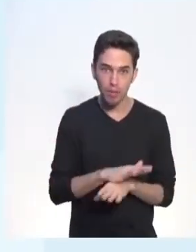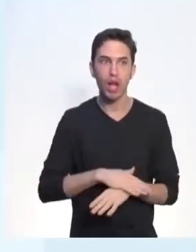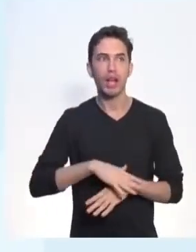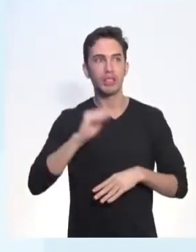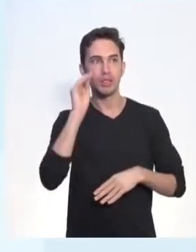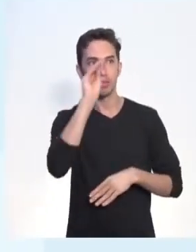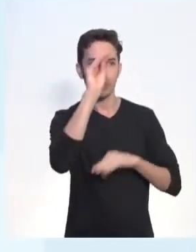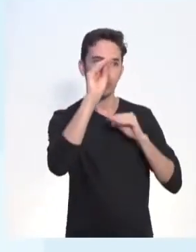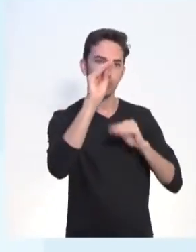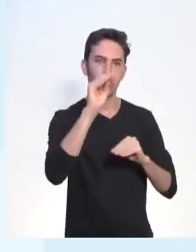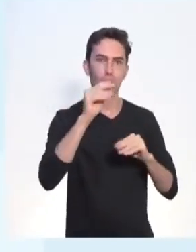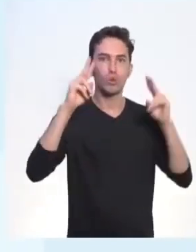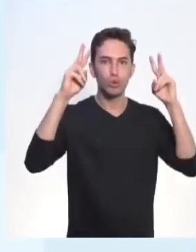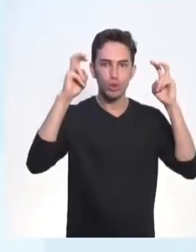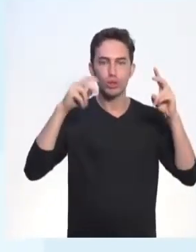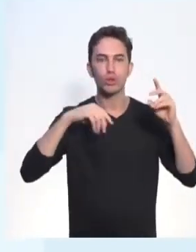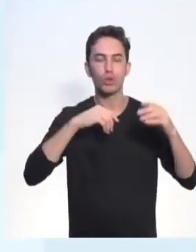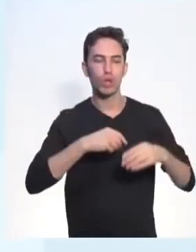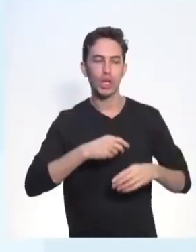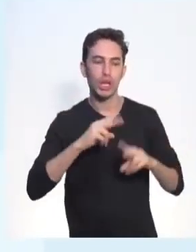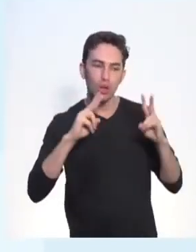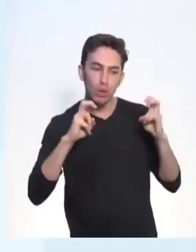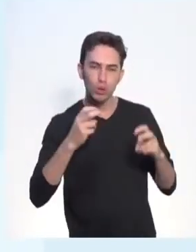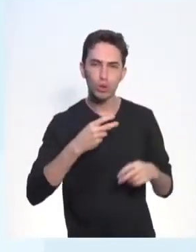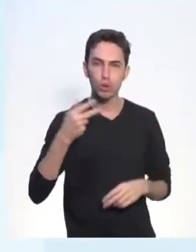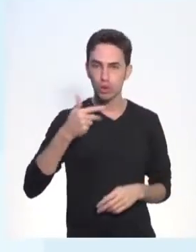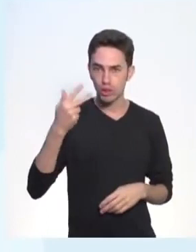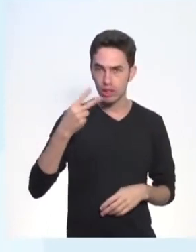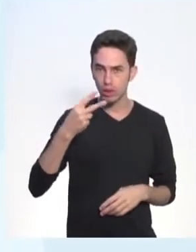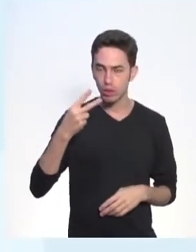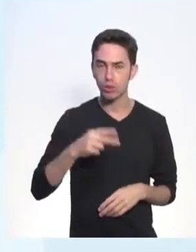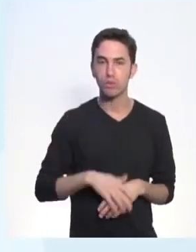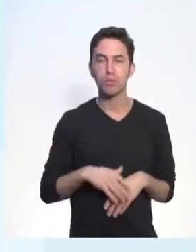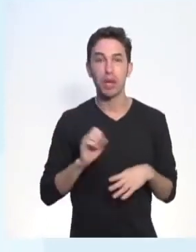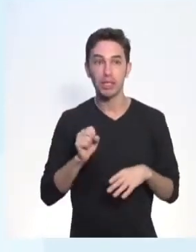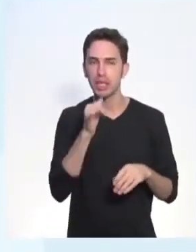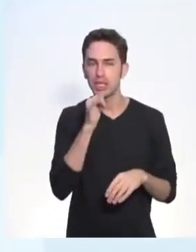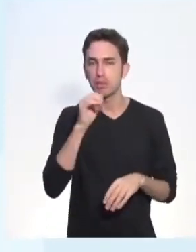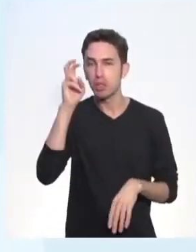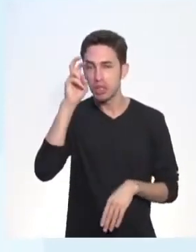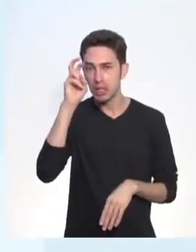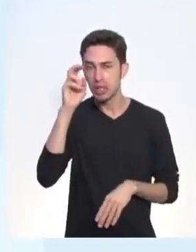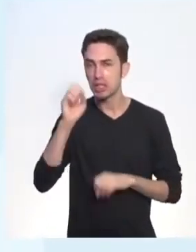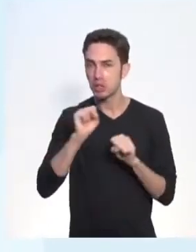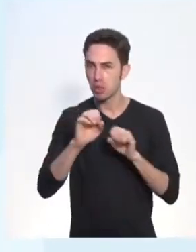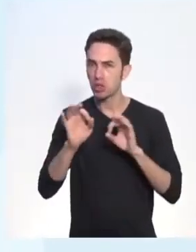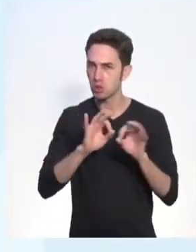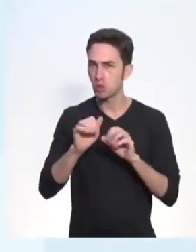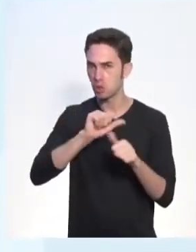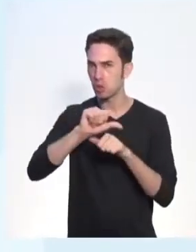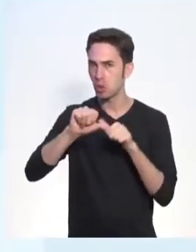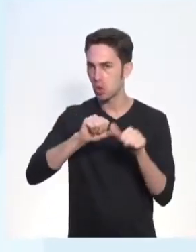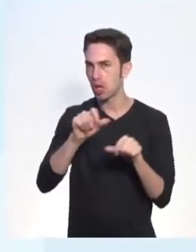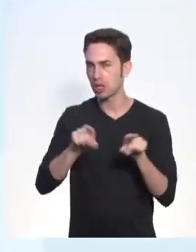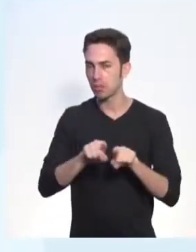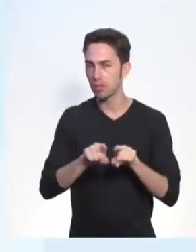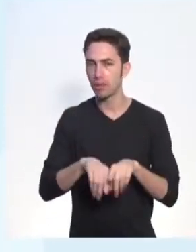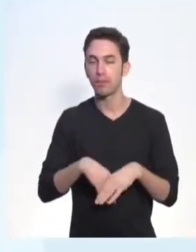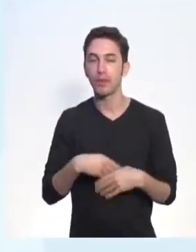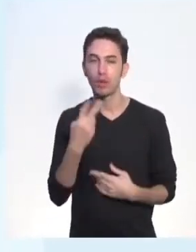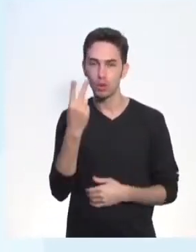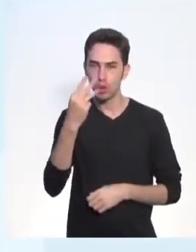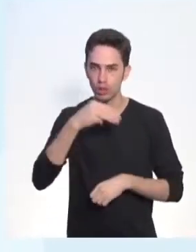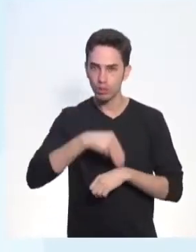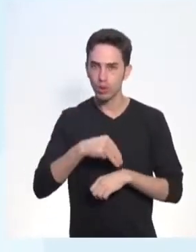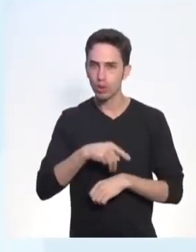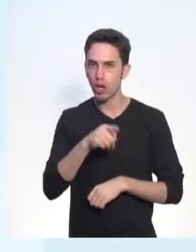gente pode mexer nisso na quinta-feira, ok? Então, vamos lá. Vou dar 2 minutinhos